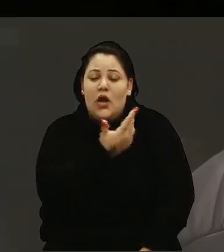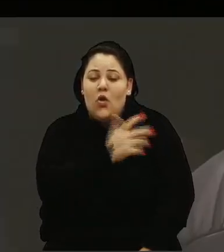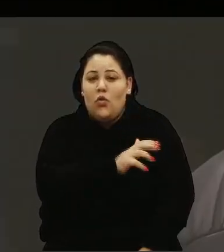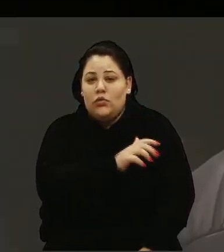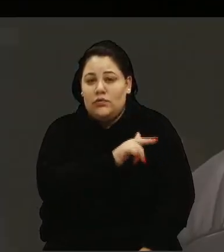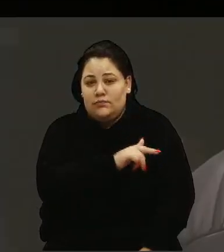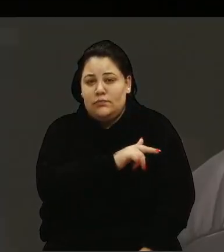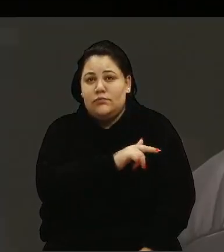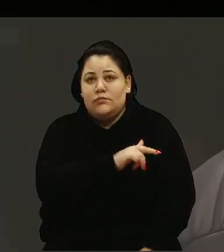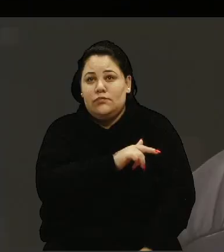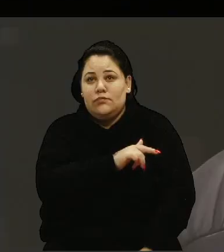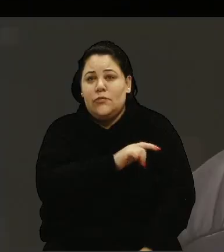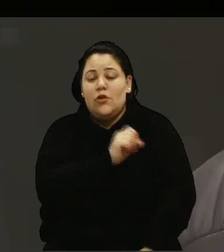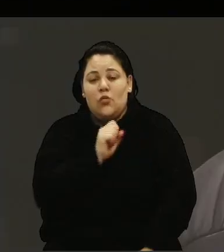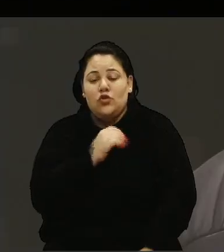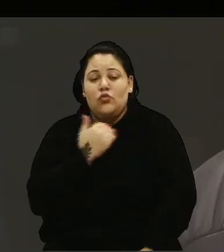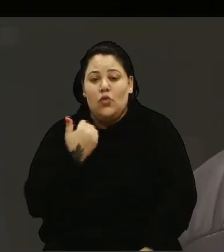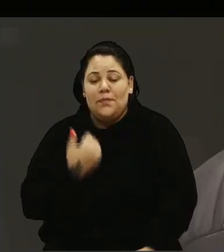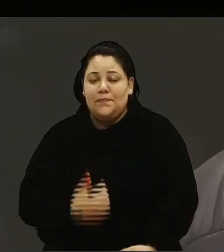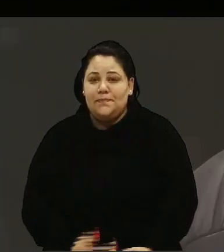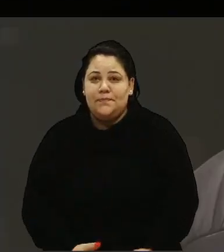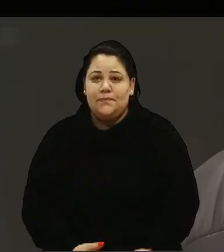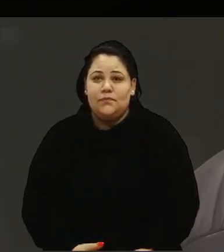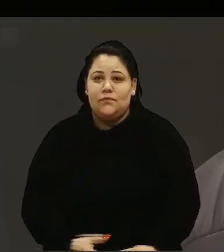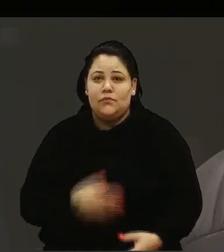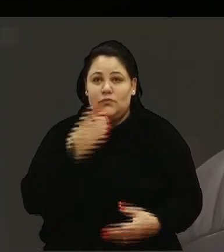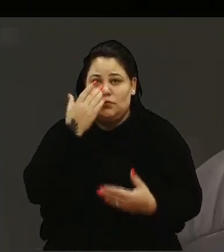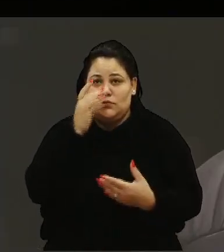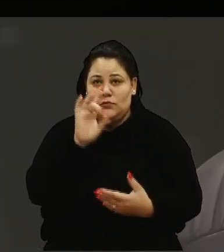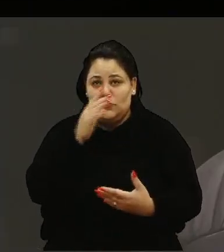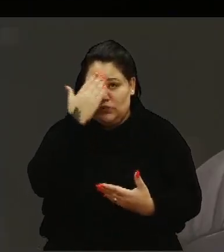ele é possivelmente letal. Então, só essas minhas considerações. Agradeço ao senhor pelo